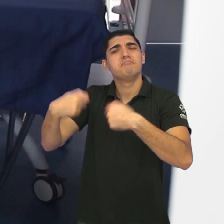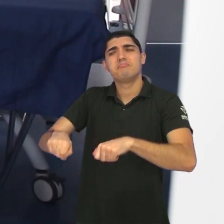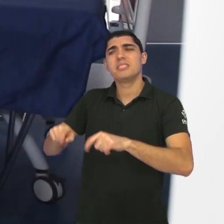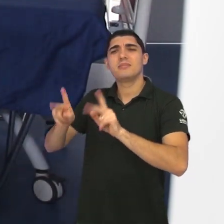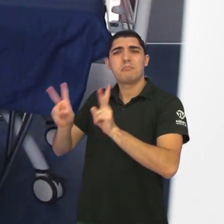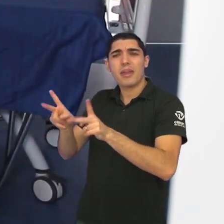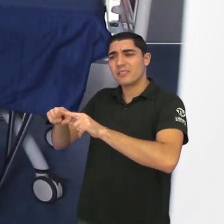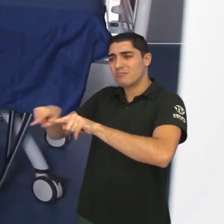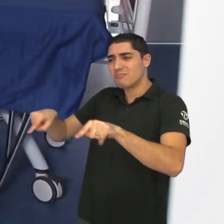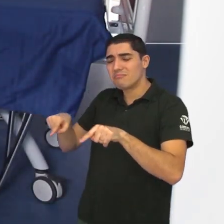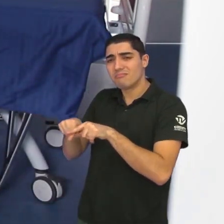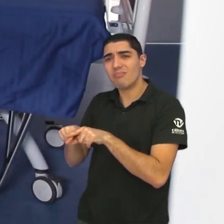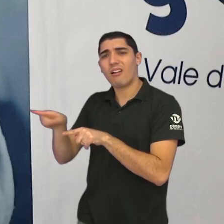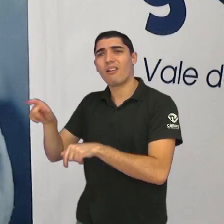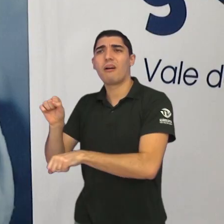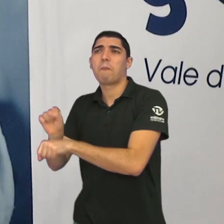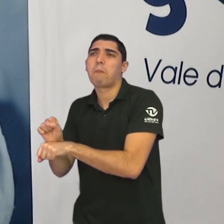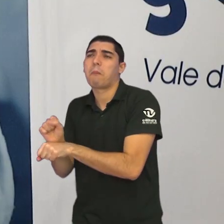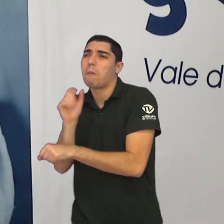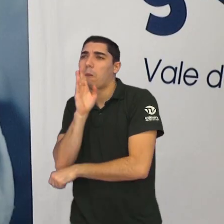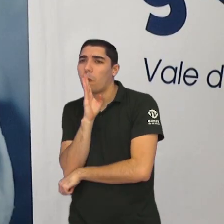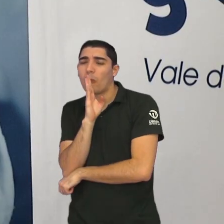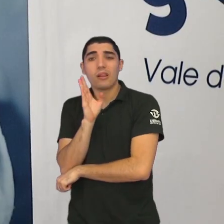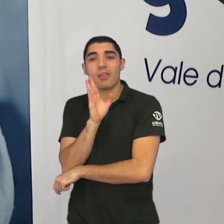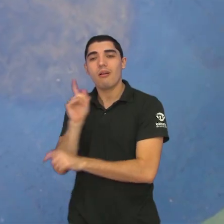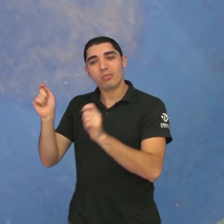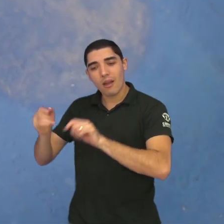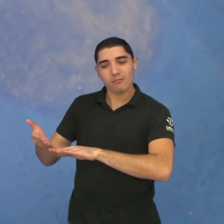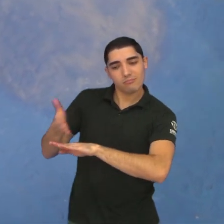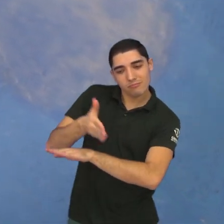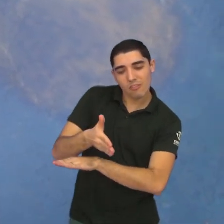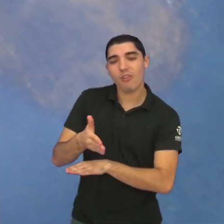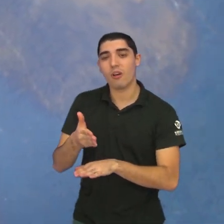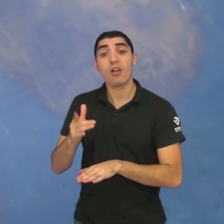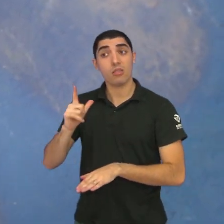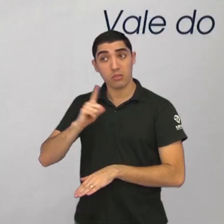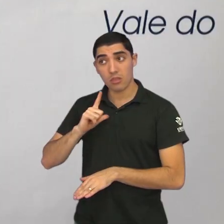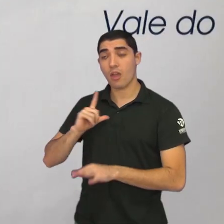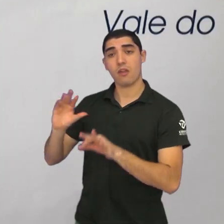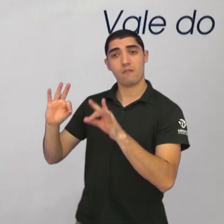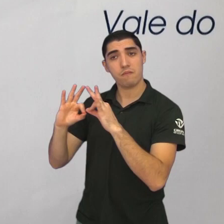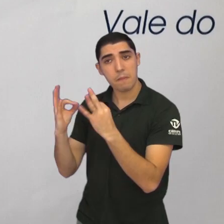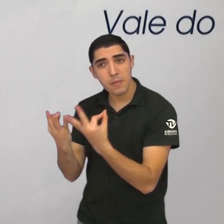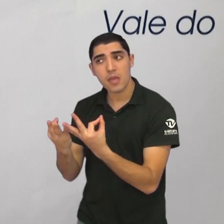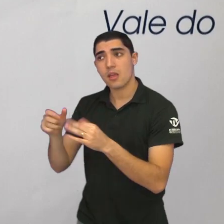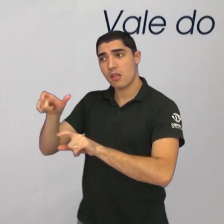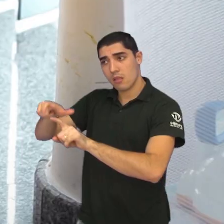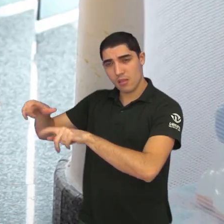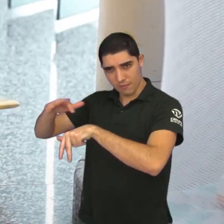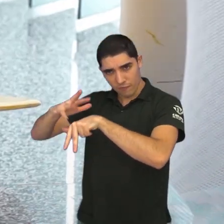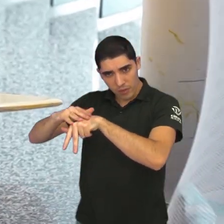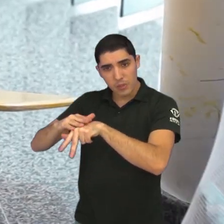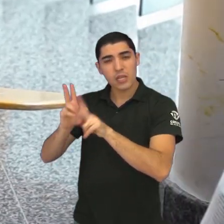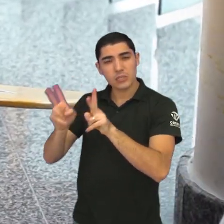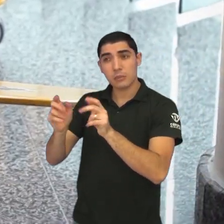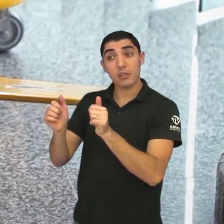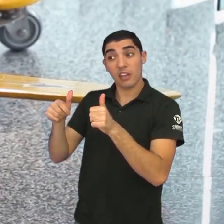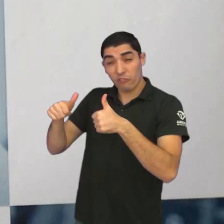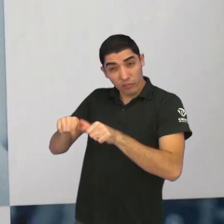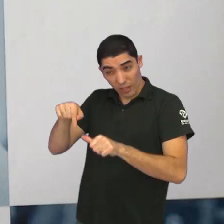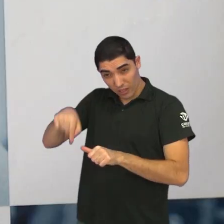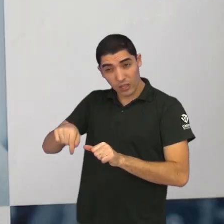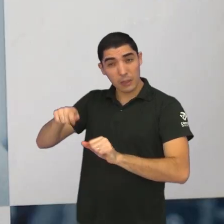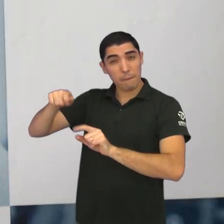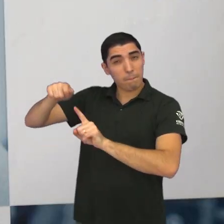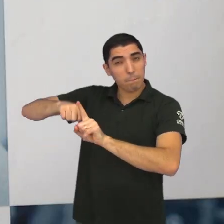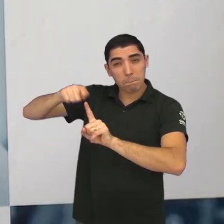precisam ficar confinados no quarto, né? E a gente tem pacientes e familiares que ficam acompanhando e que ficam assim